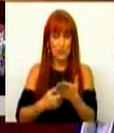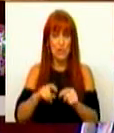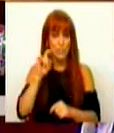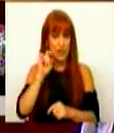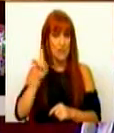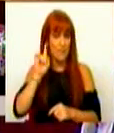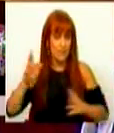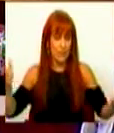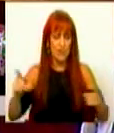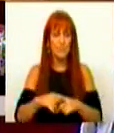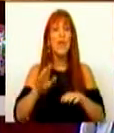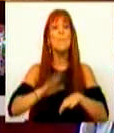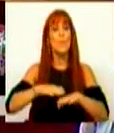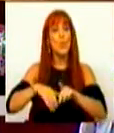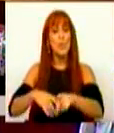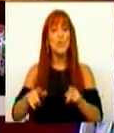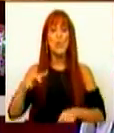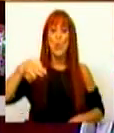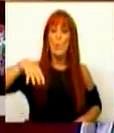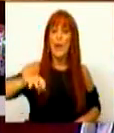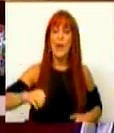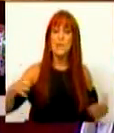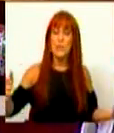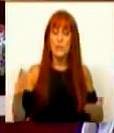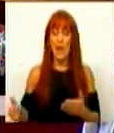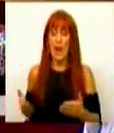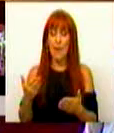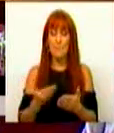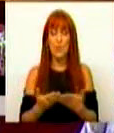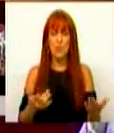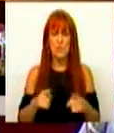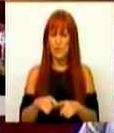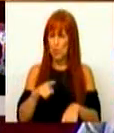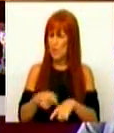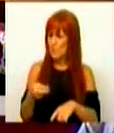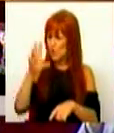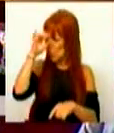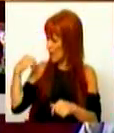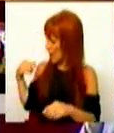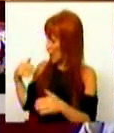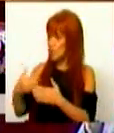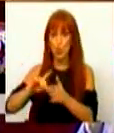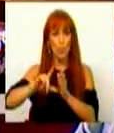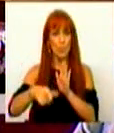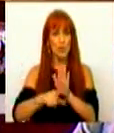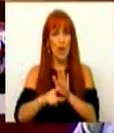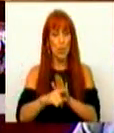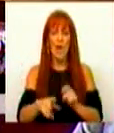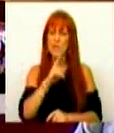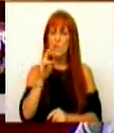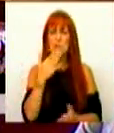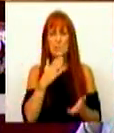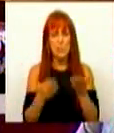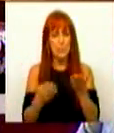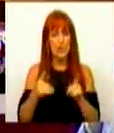proteção. Justamente por isso, o Partido Socialista apresentou, ainda na legislatura anterior, um projeto de lei que responde de forma